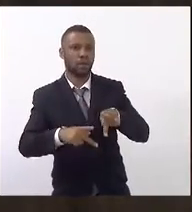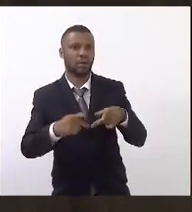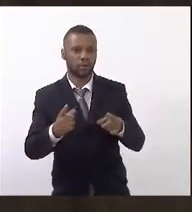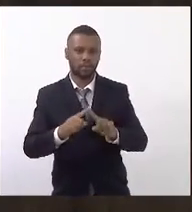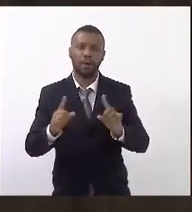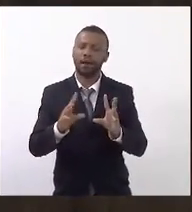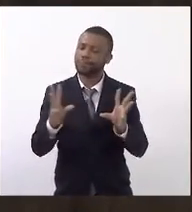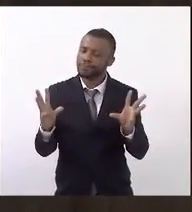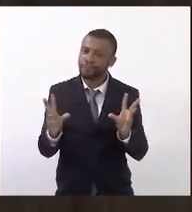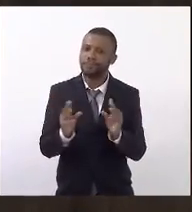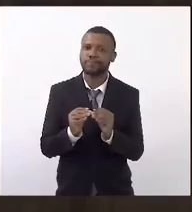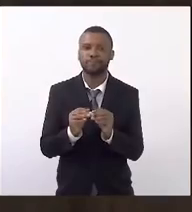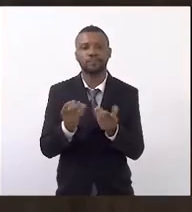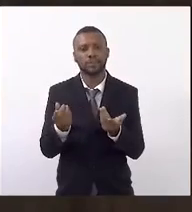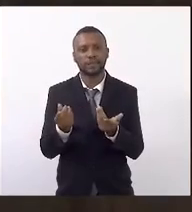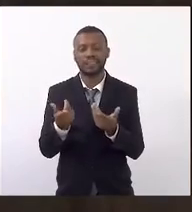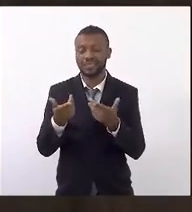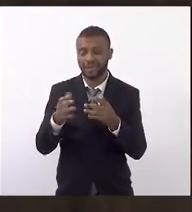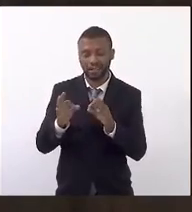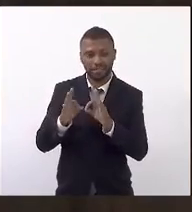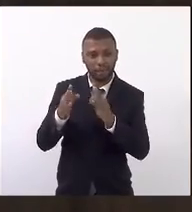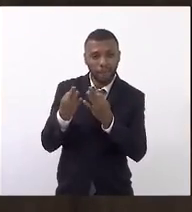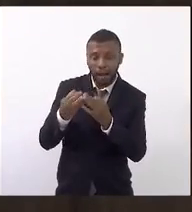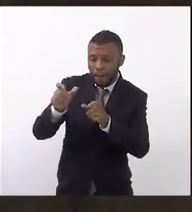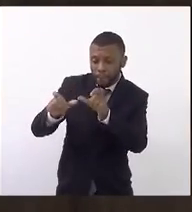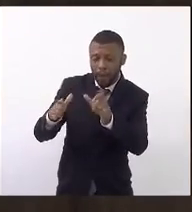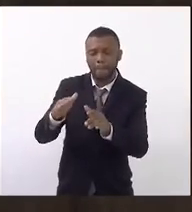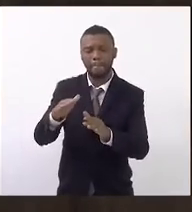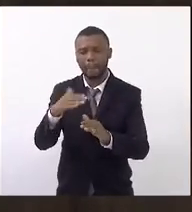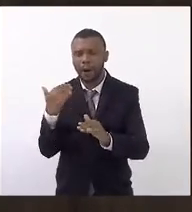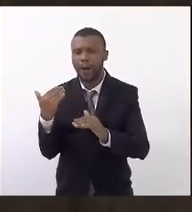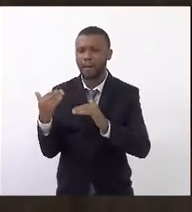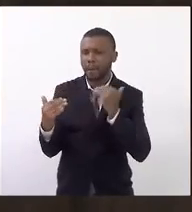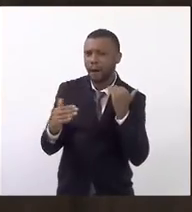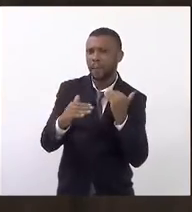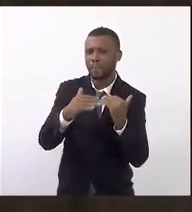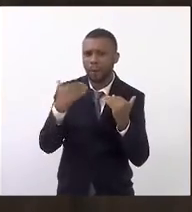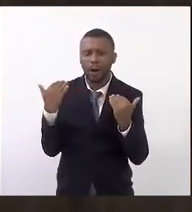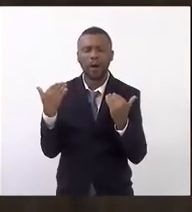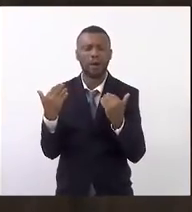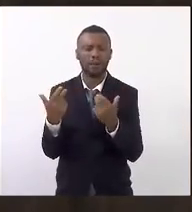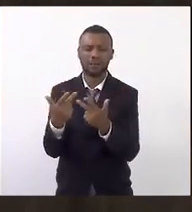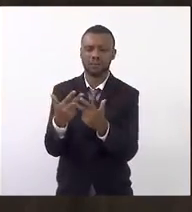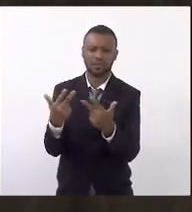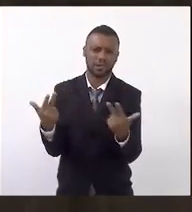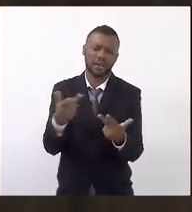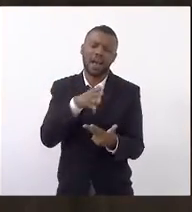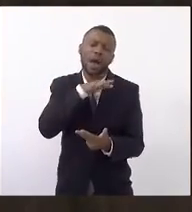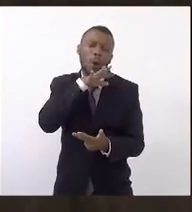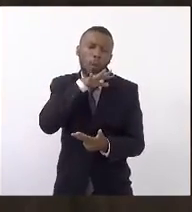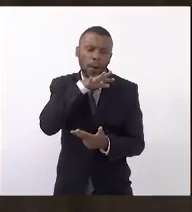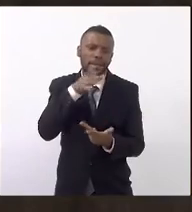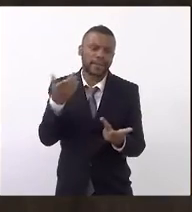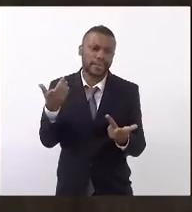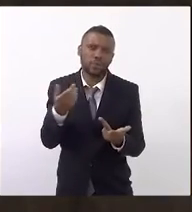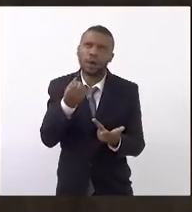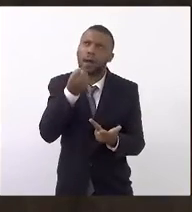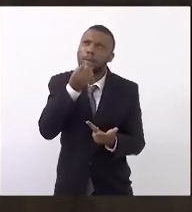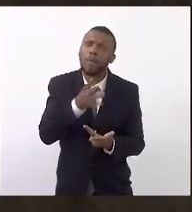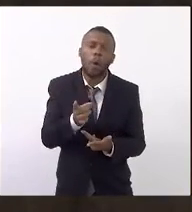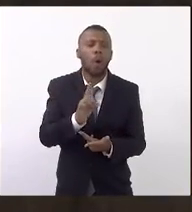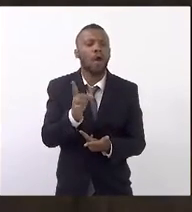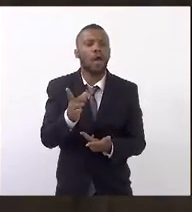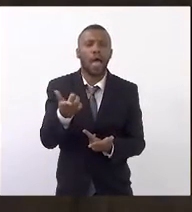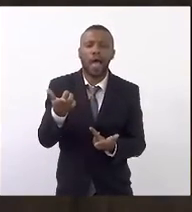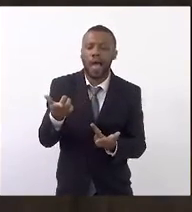contas, perder entes queridos, perder familiares, enfim, é algo não só